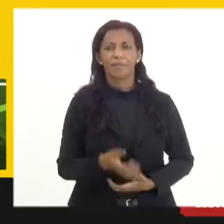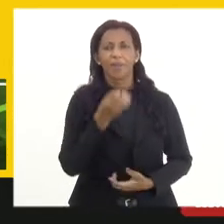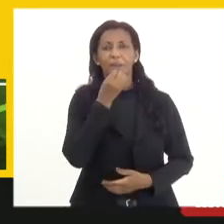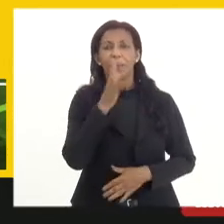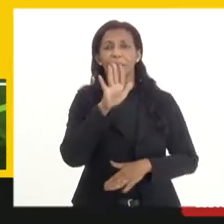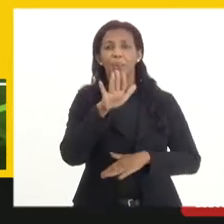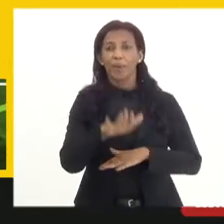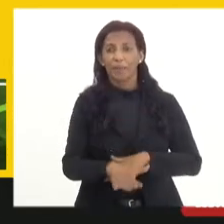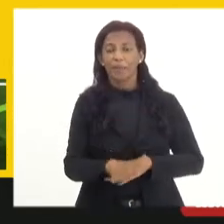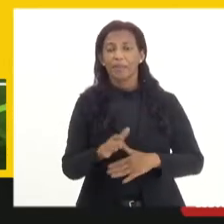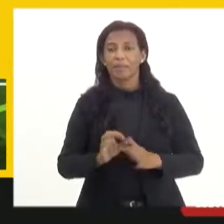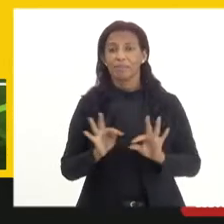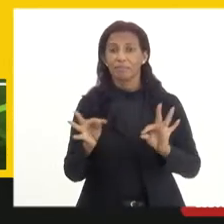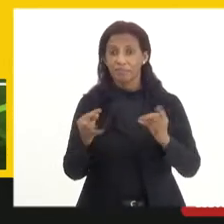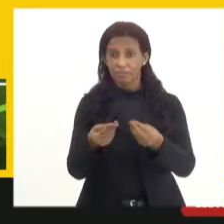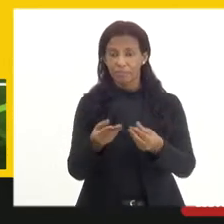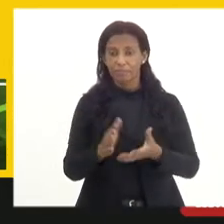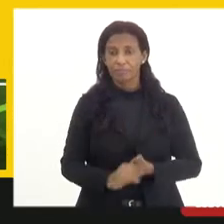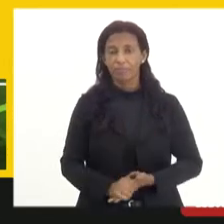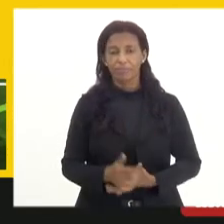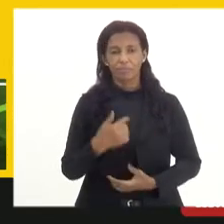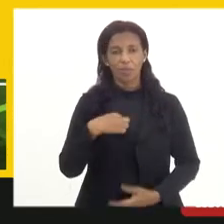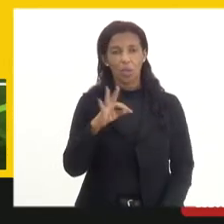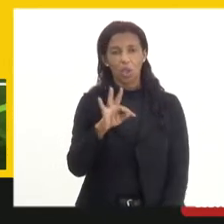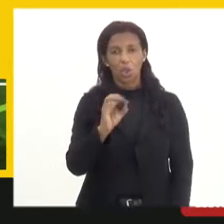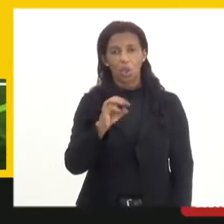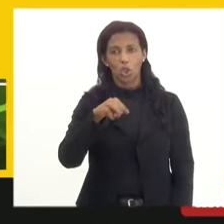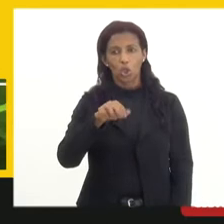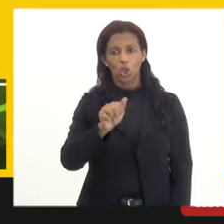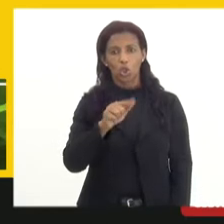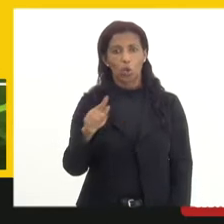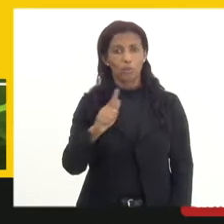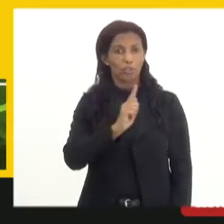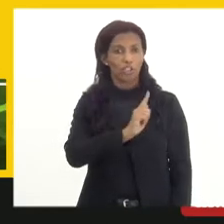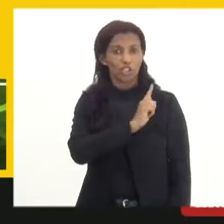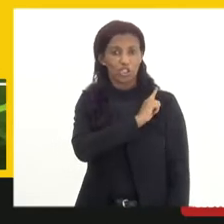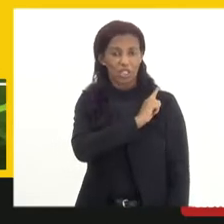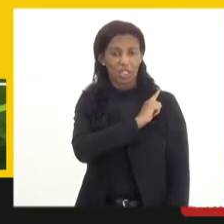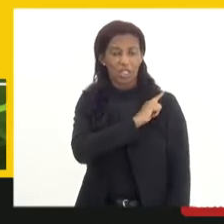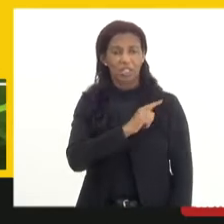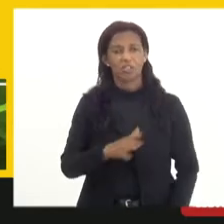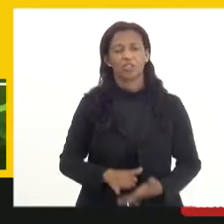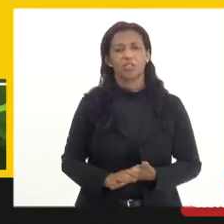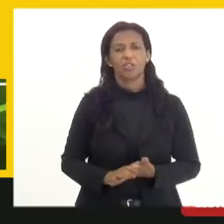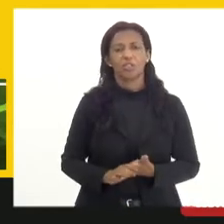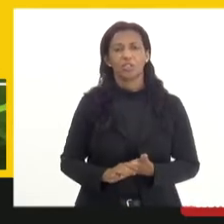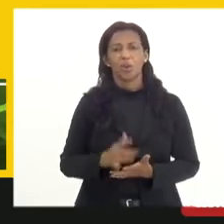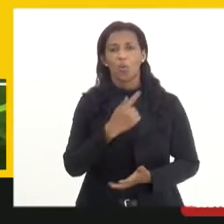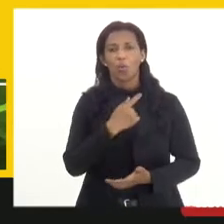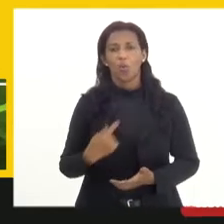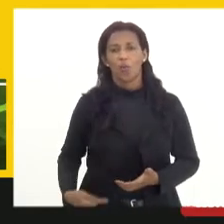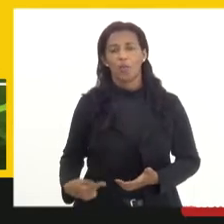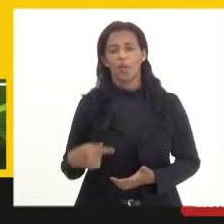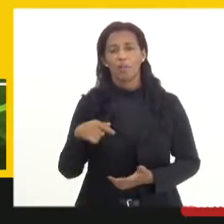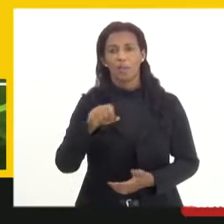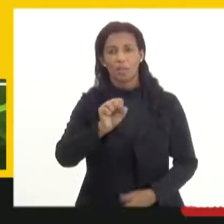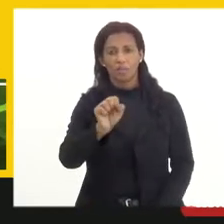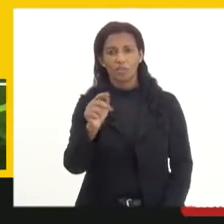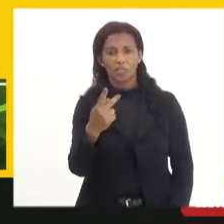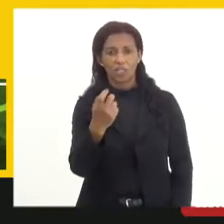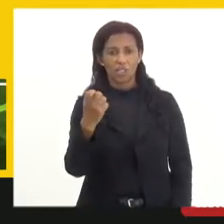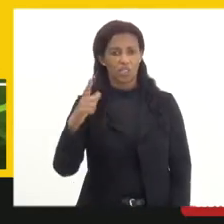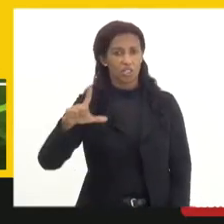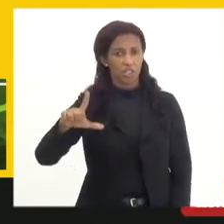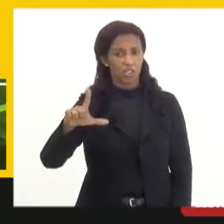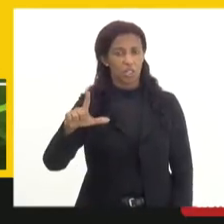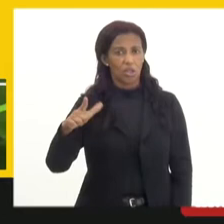tarde a todos. Eu sou o Tomás Lucena, sou gerente de relações governamentais da Shell.